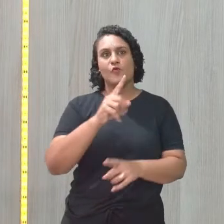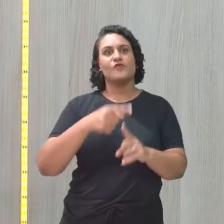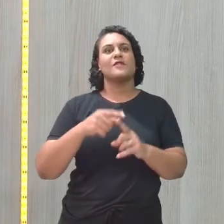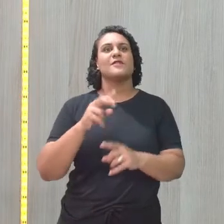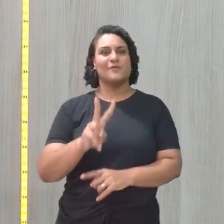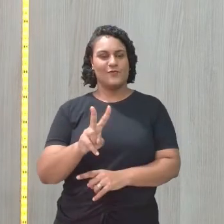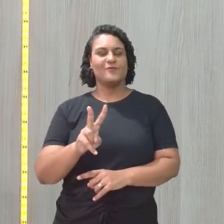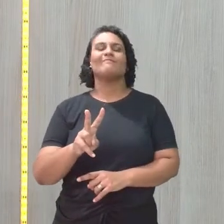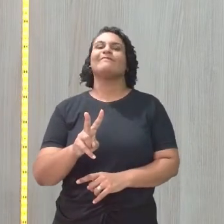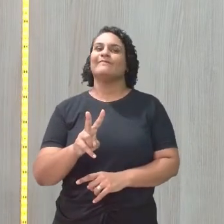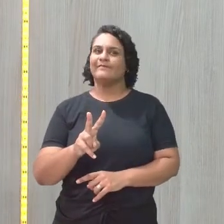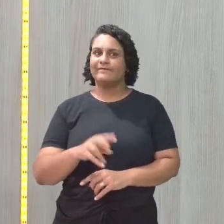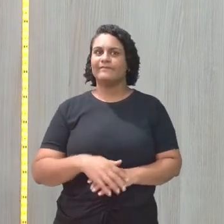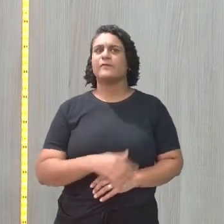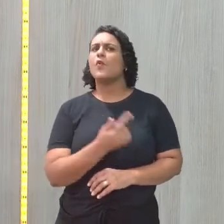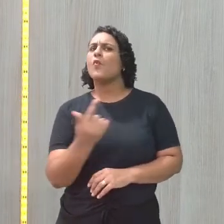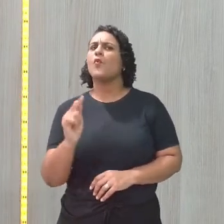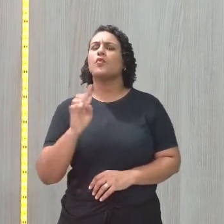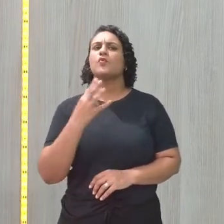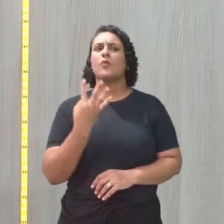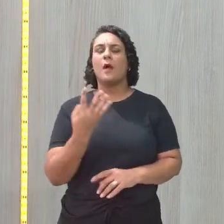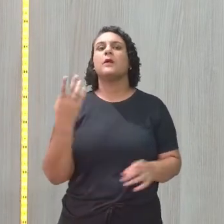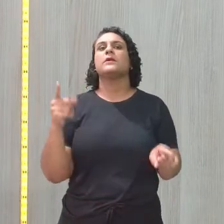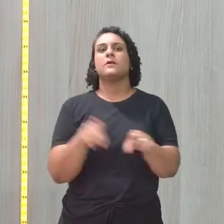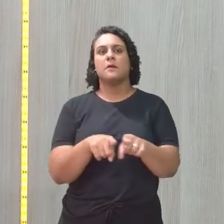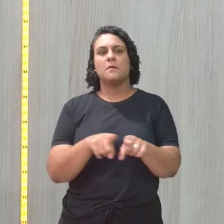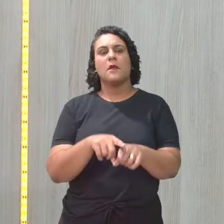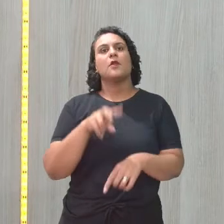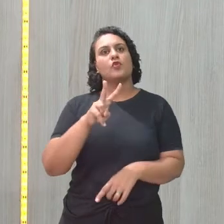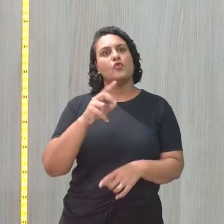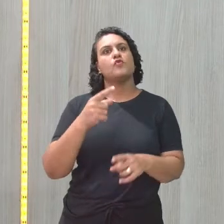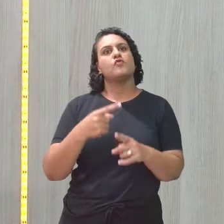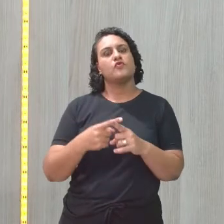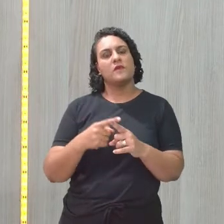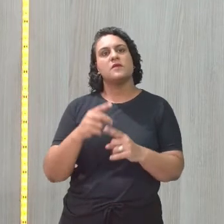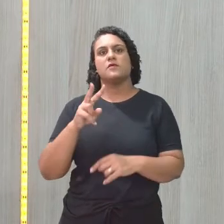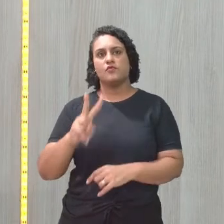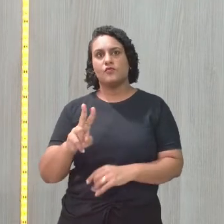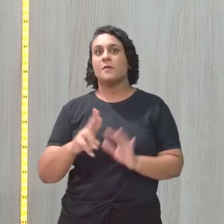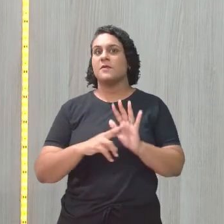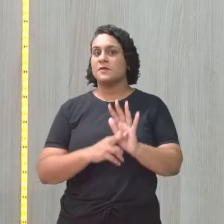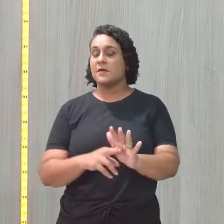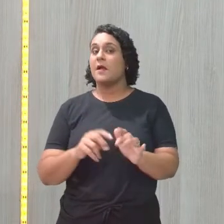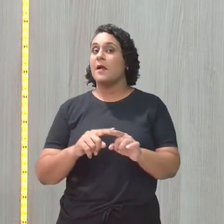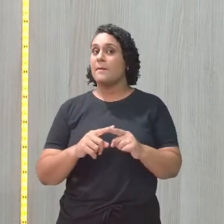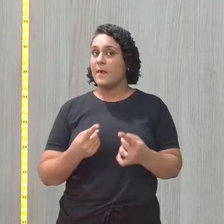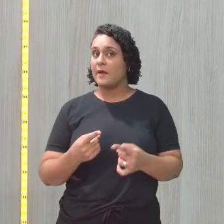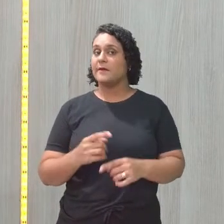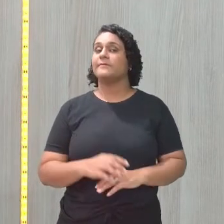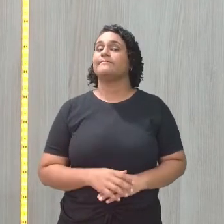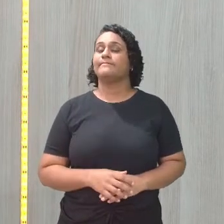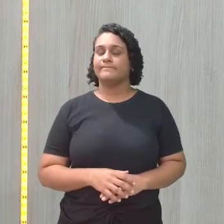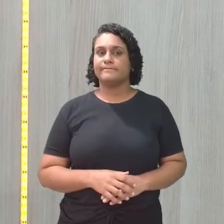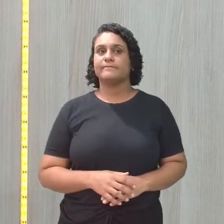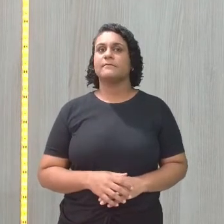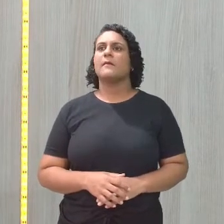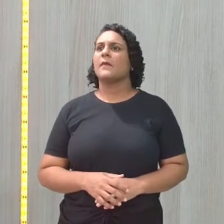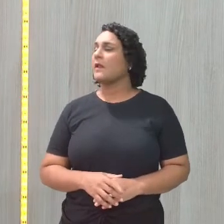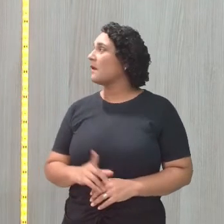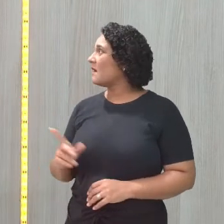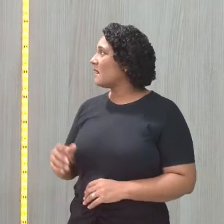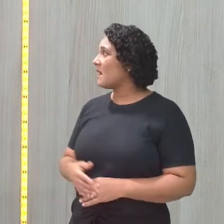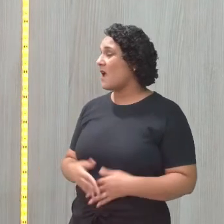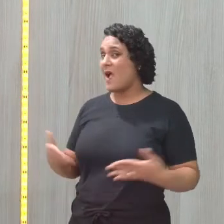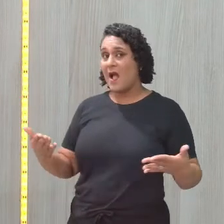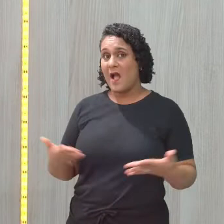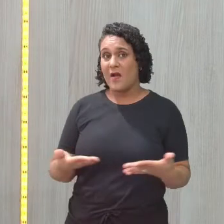Beleza, show de bola. O outro 4, mesma coisa, 2 vezes 2. Então, matou aí. Mas beleza, 16, né? Agora, decomponha em